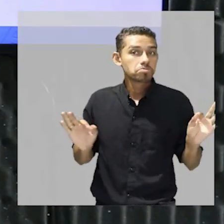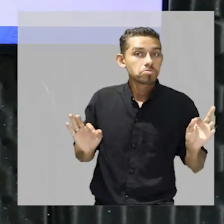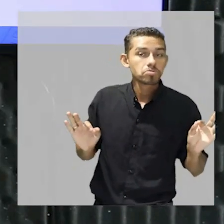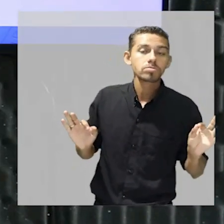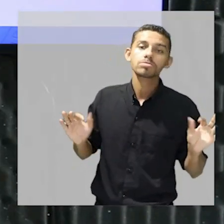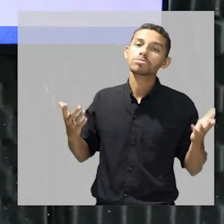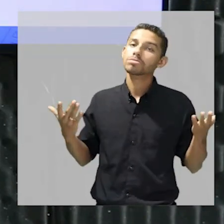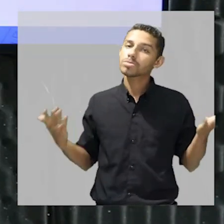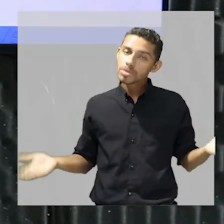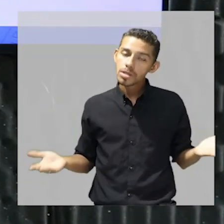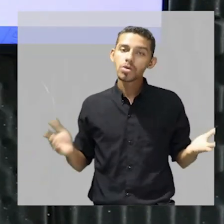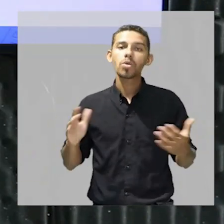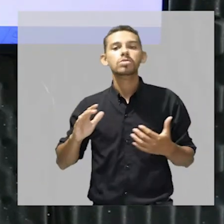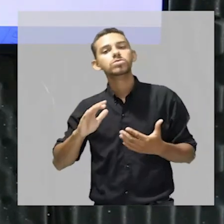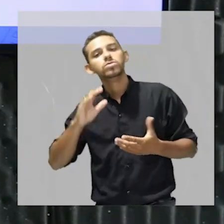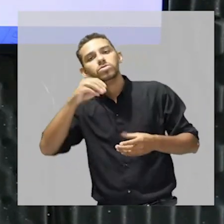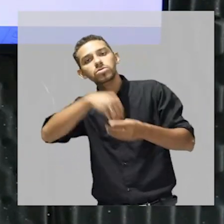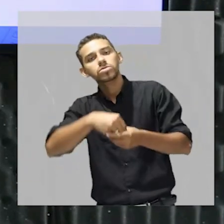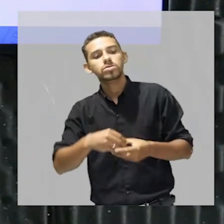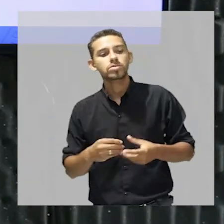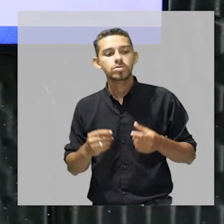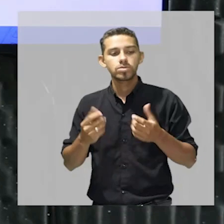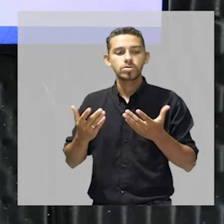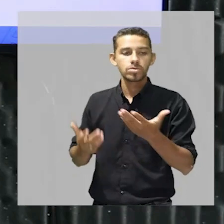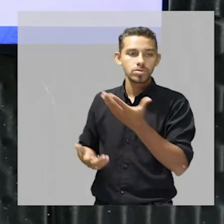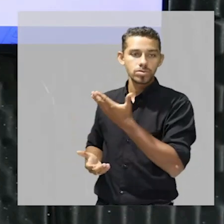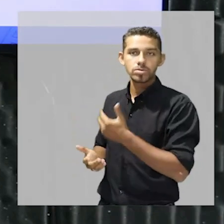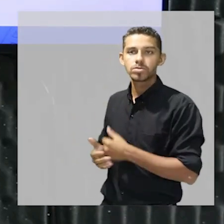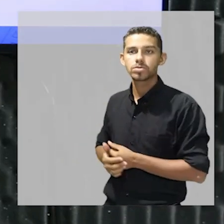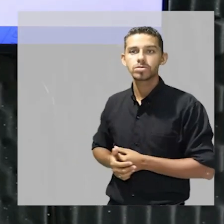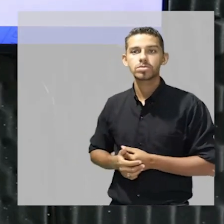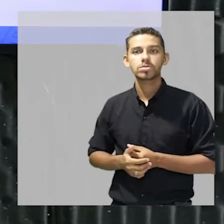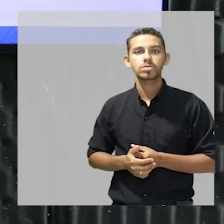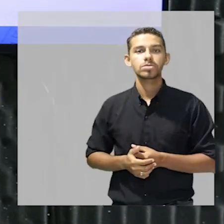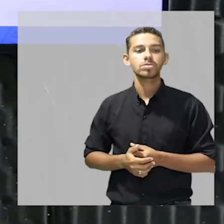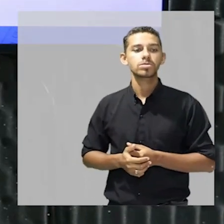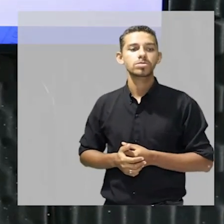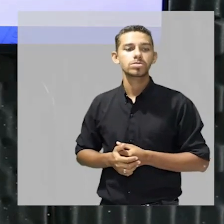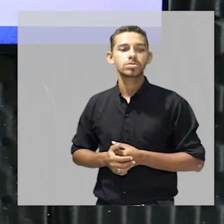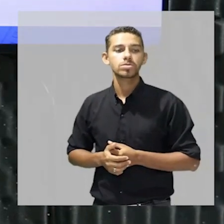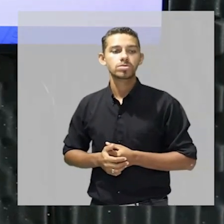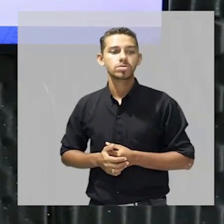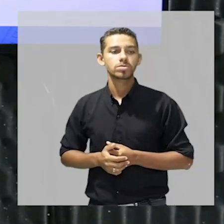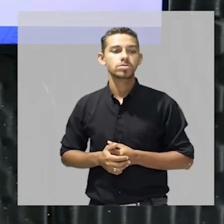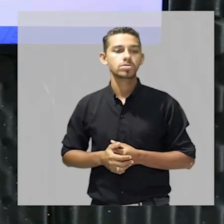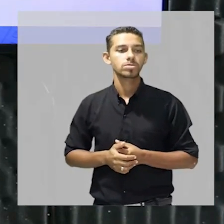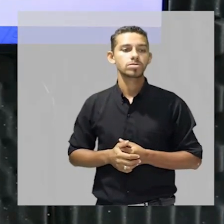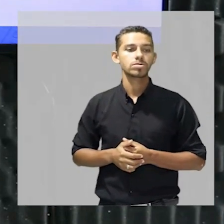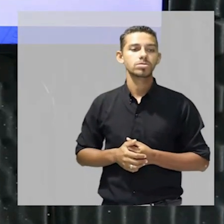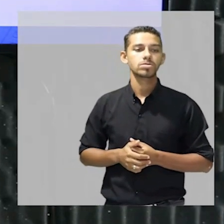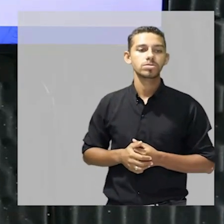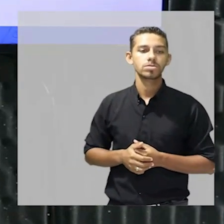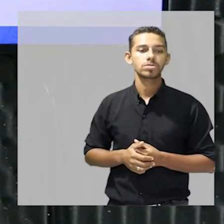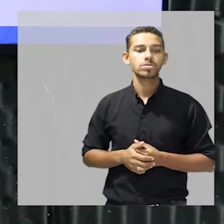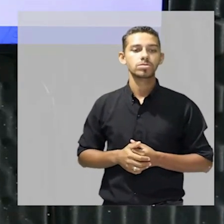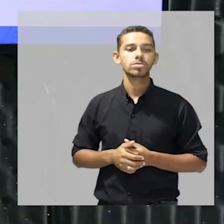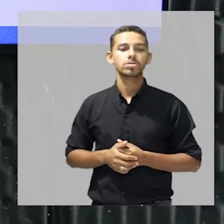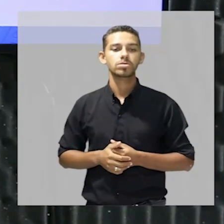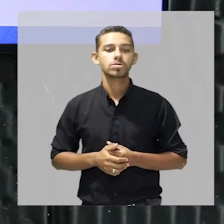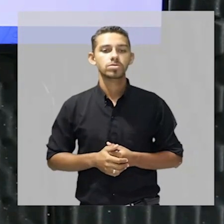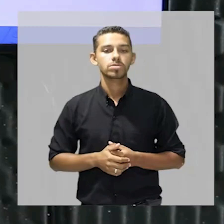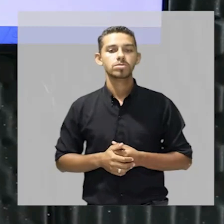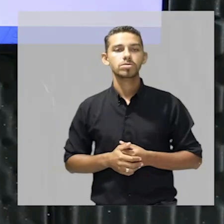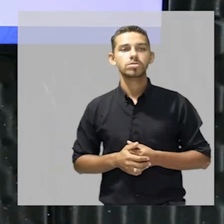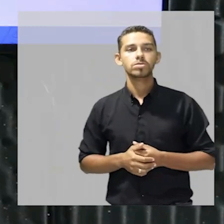coisas aí que ficam evidenciadas Então vou botar aqui rapidinho para gente poder finalizar eu gostei